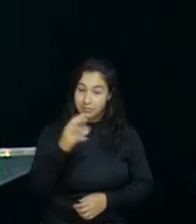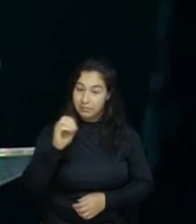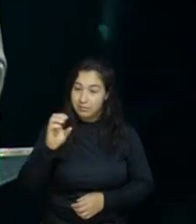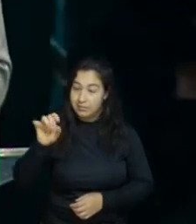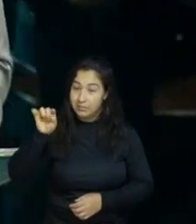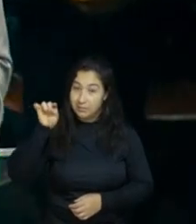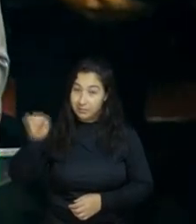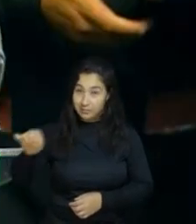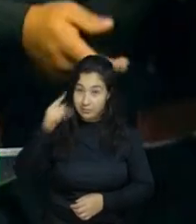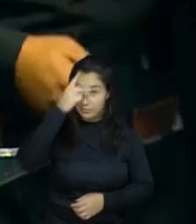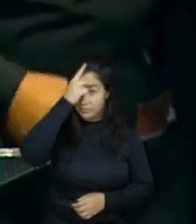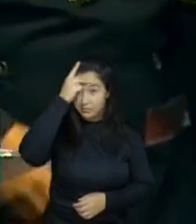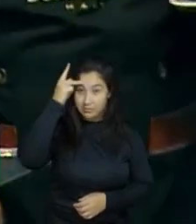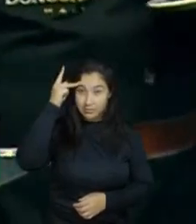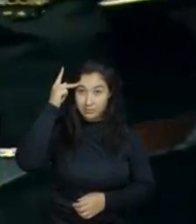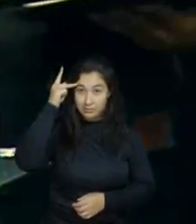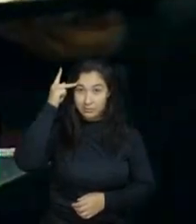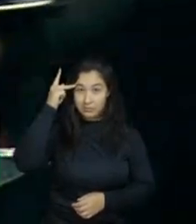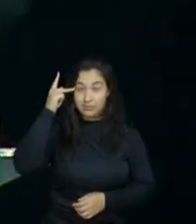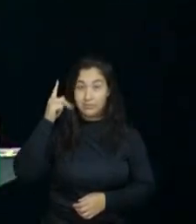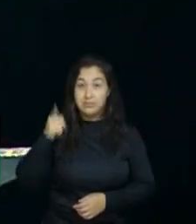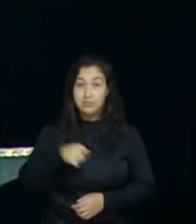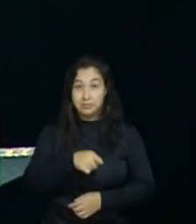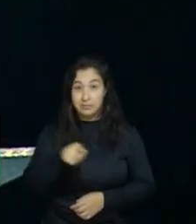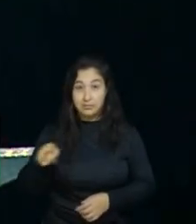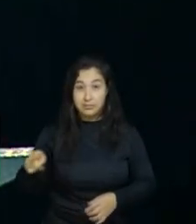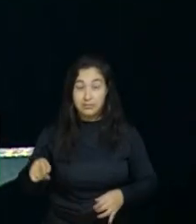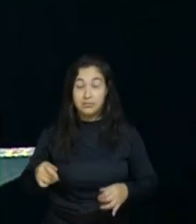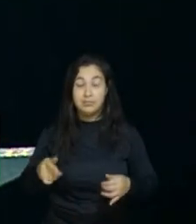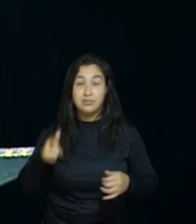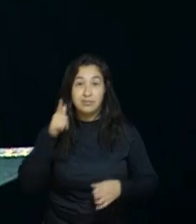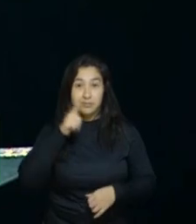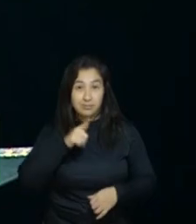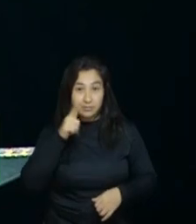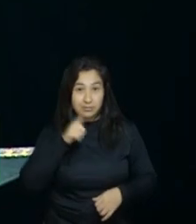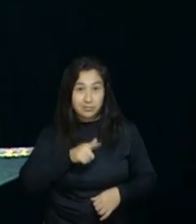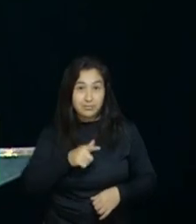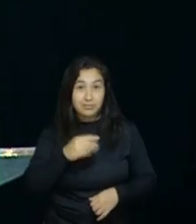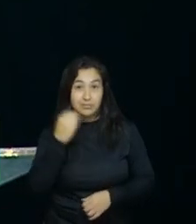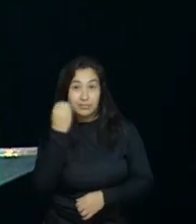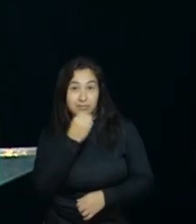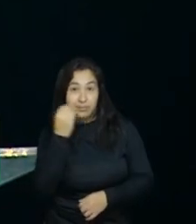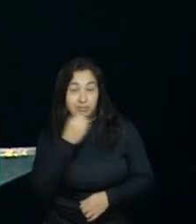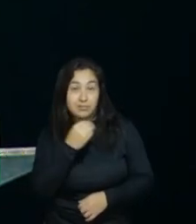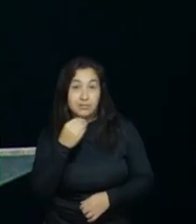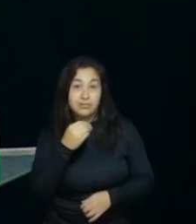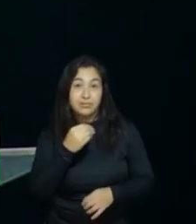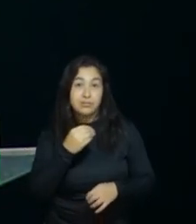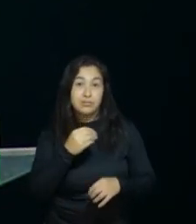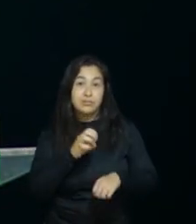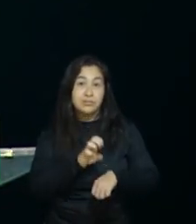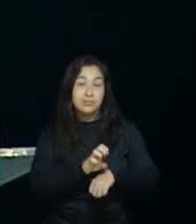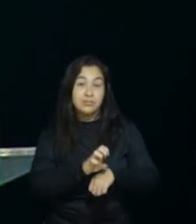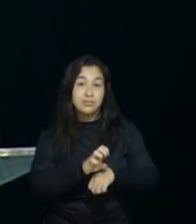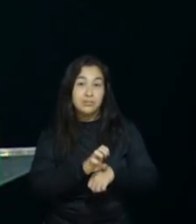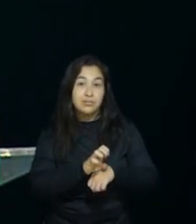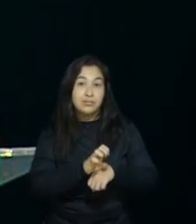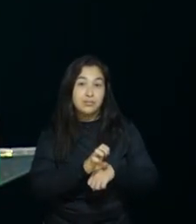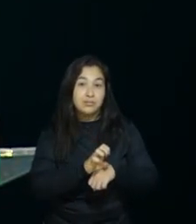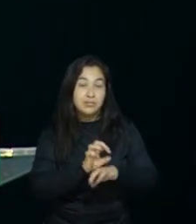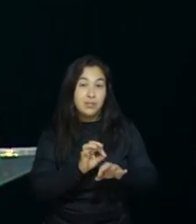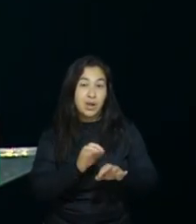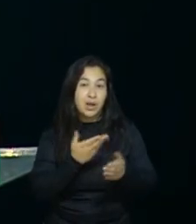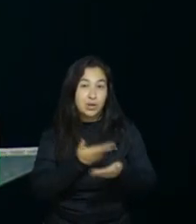foram atingidas diretamente, né, beneficiadas pelos programas de extensão, projetos